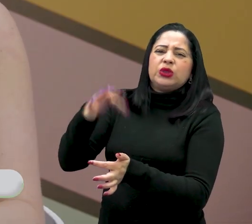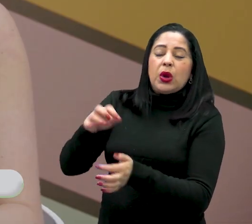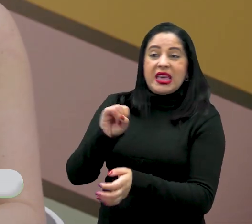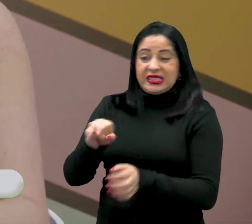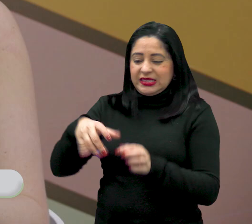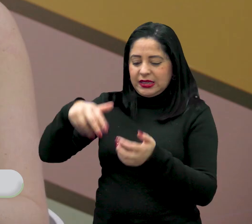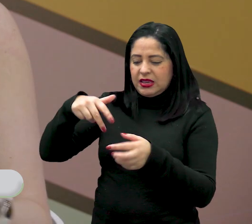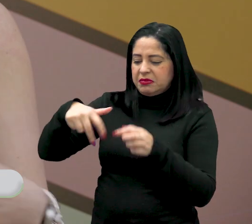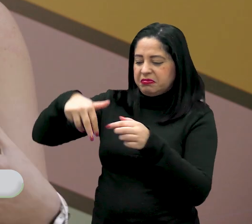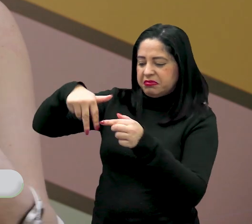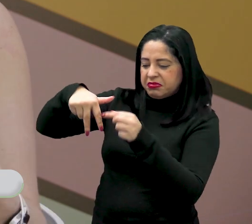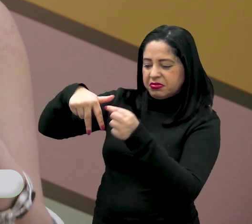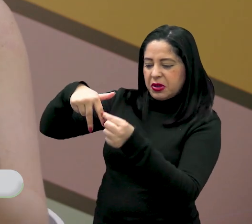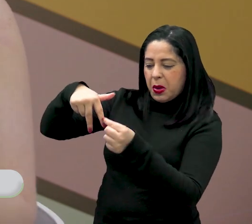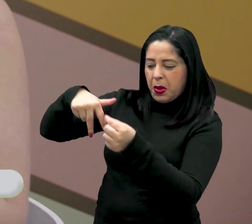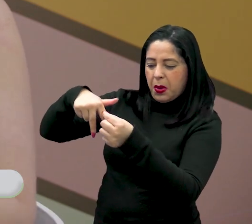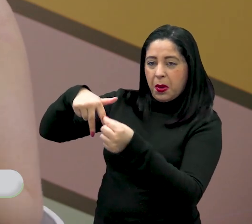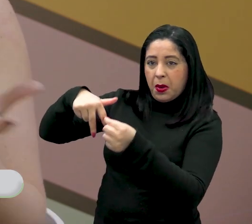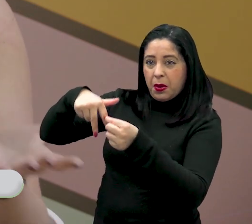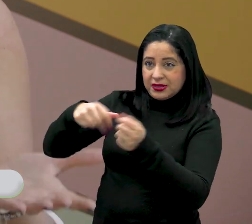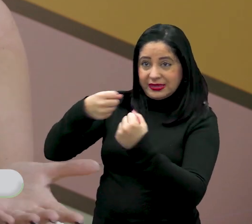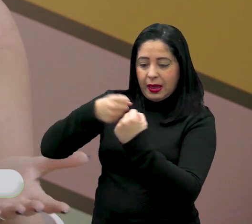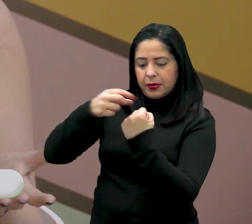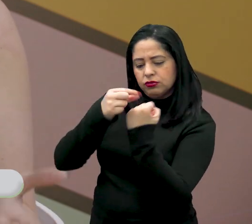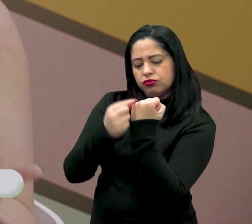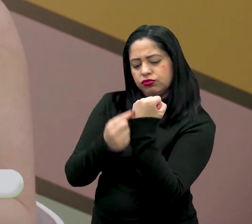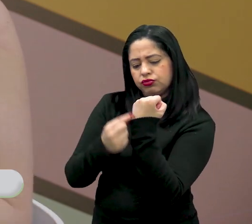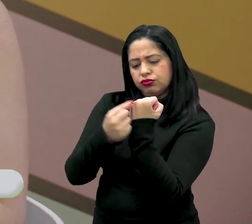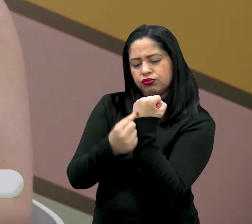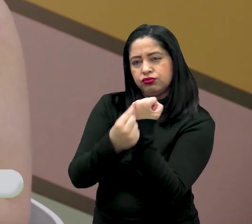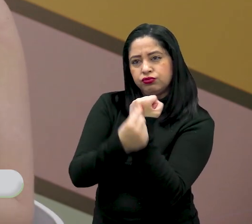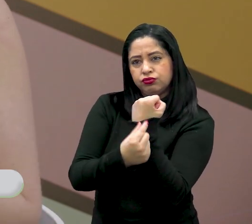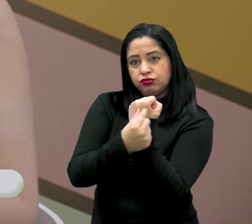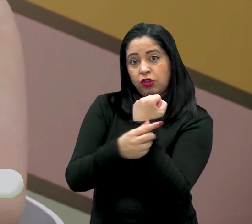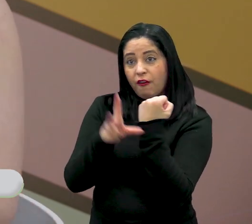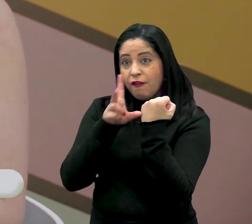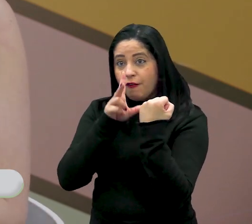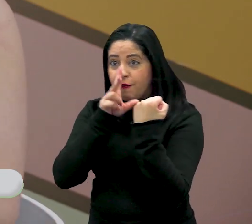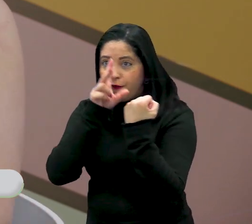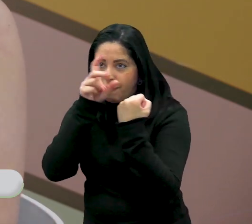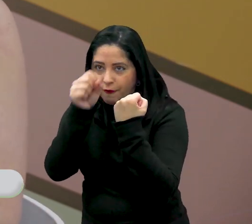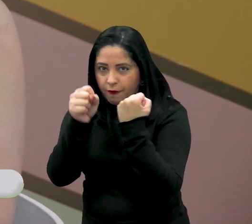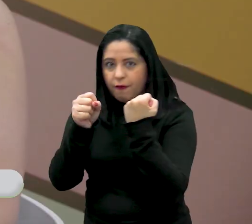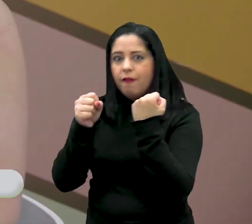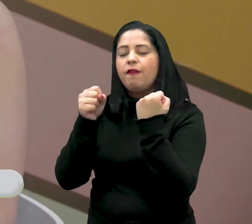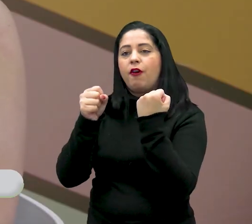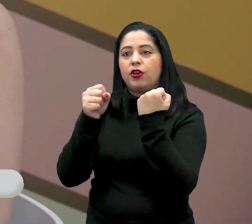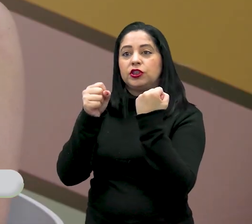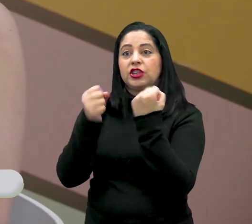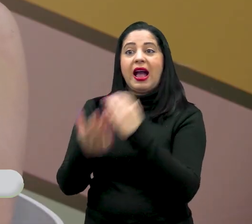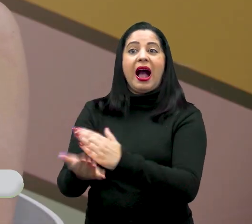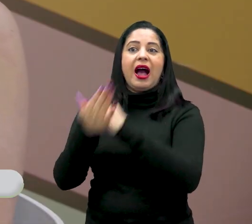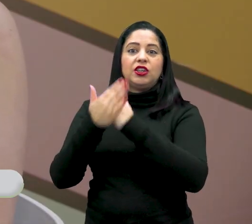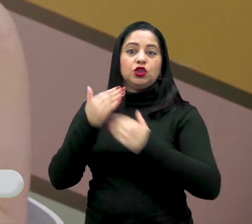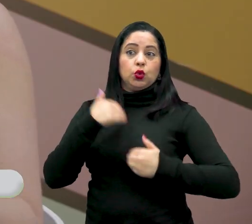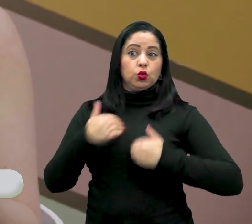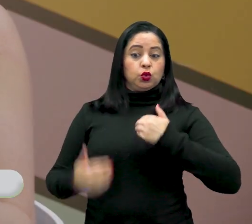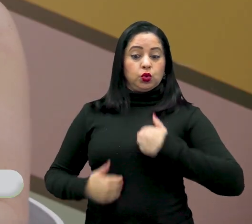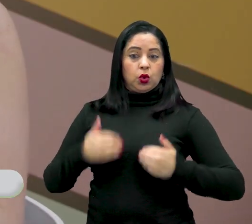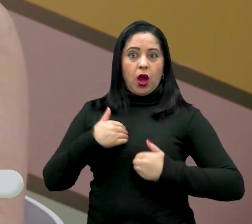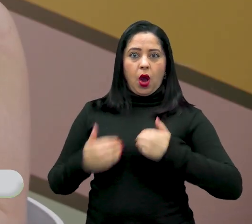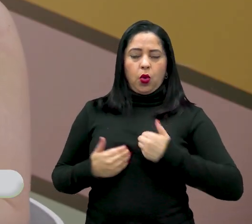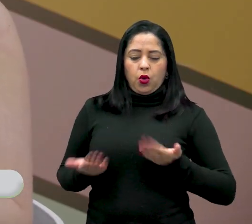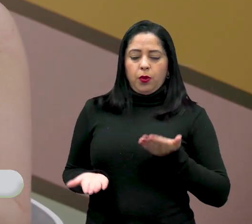os ligamentos fortalecidos, a gente impede, porque daí divide-se a carga, né? Sim. Não é só a articulação, a cartilagem em si que está lá com toda a carga.